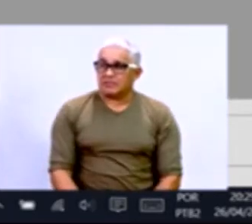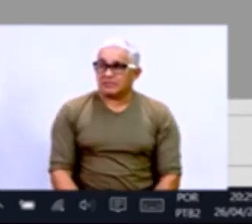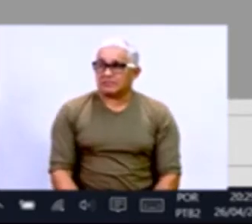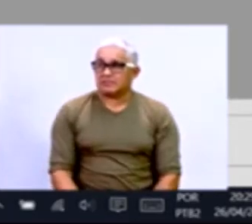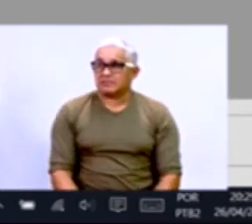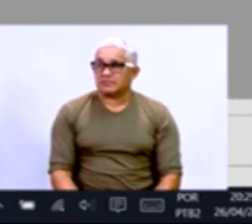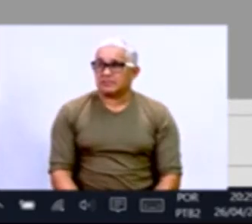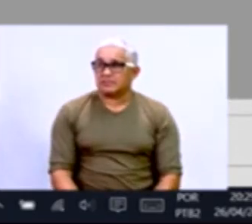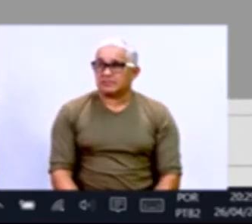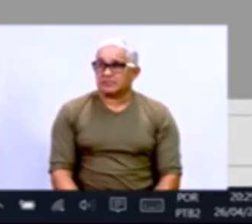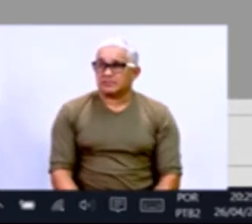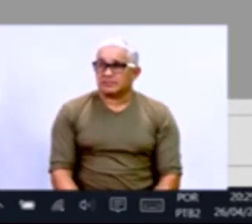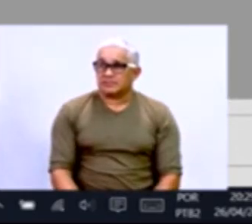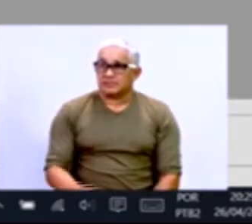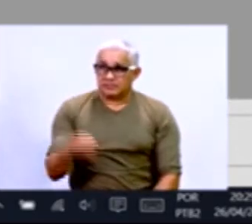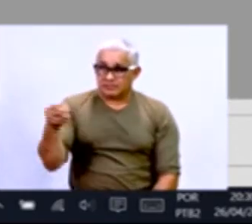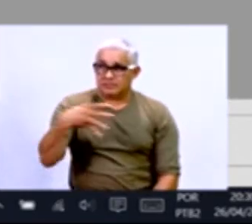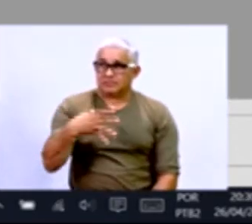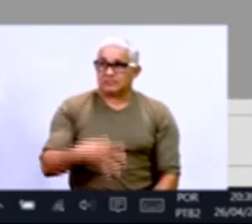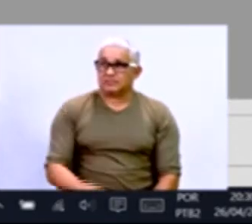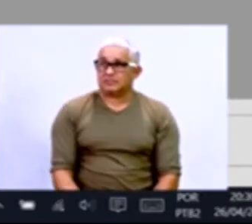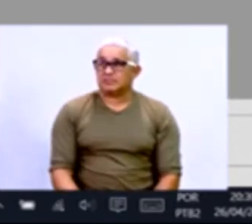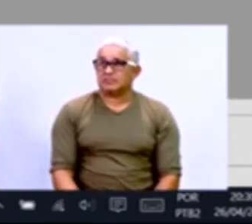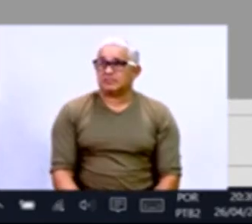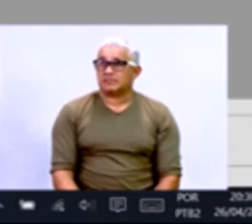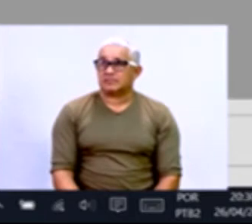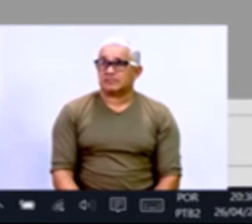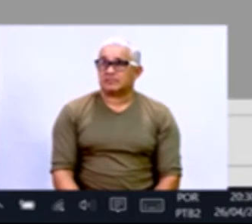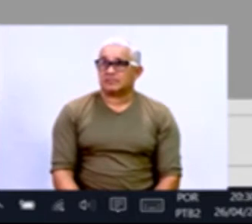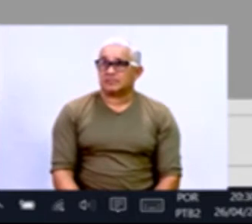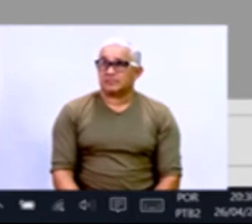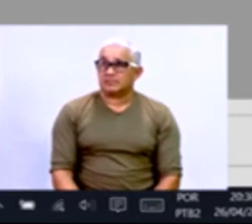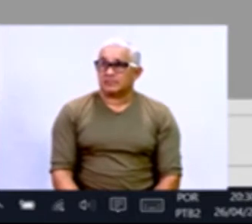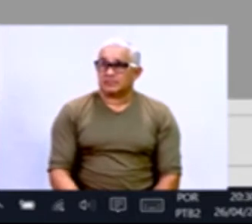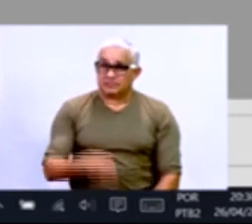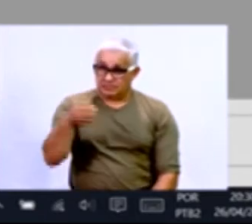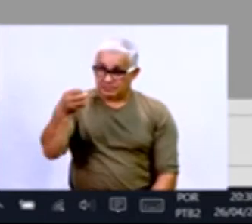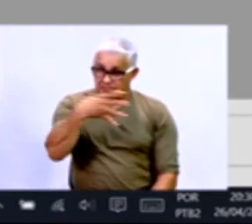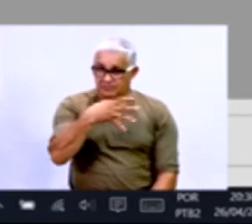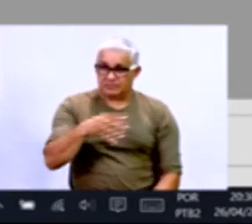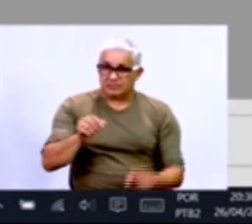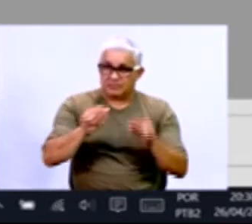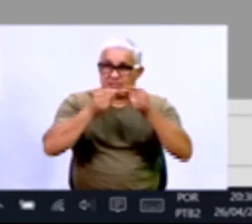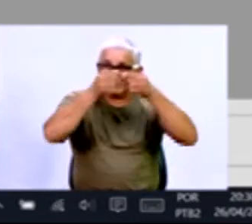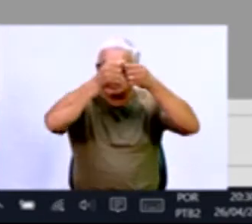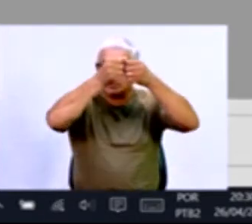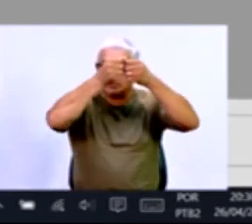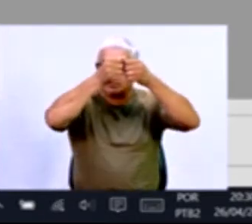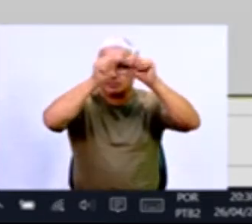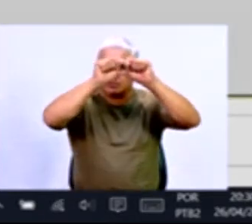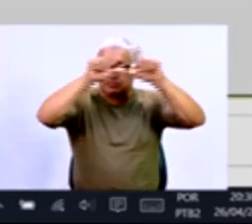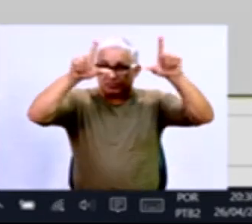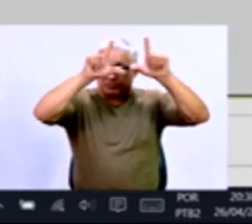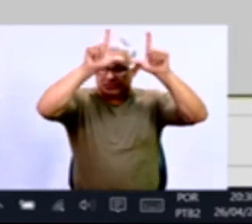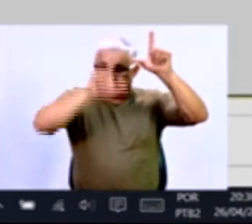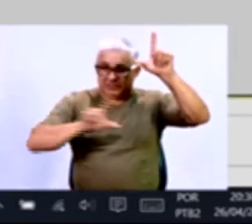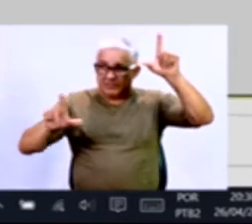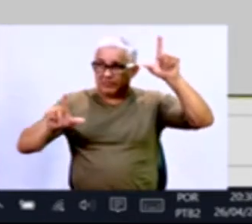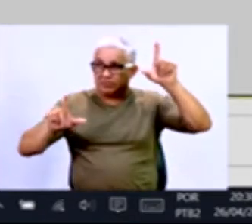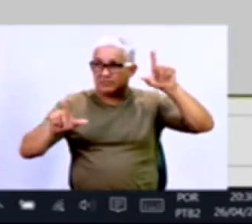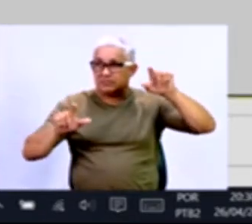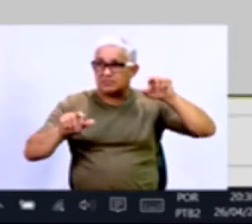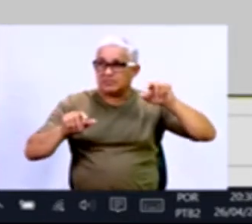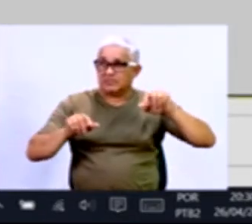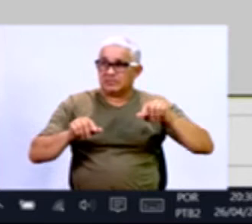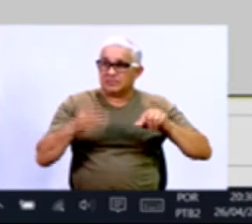faixa nova. Então aqui eu vou adicionar uma nova faixa, uma faixa estéreo, né, para sair dos